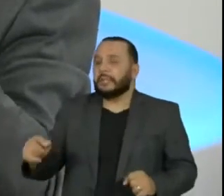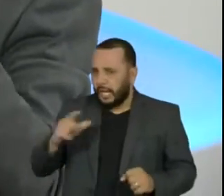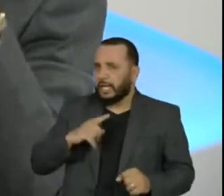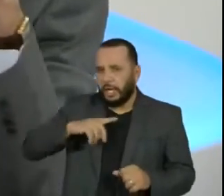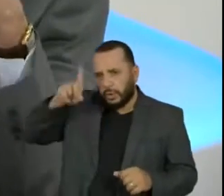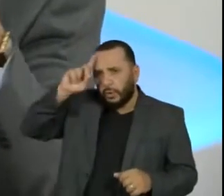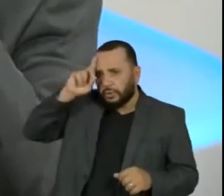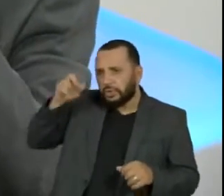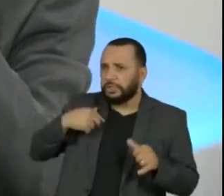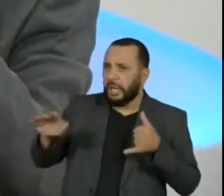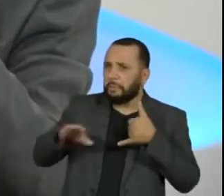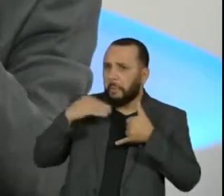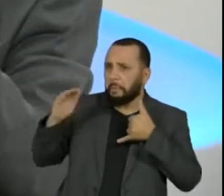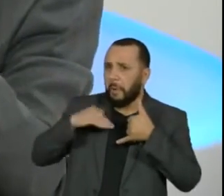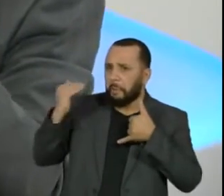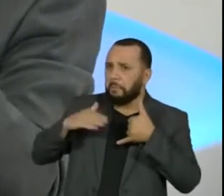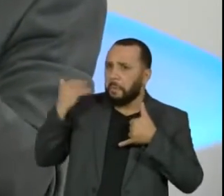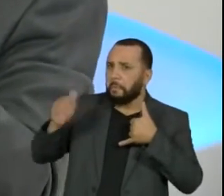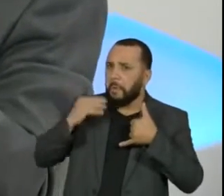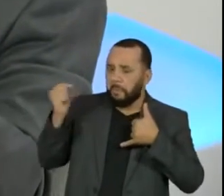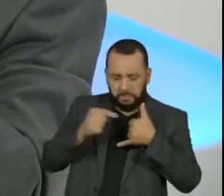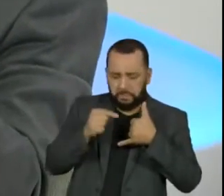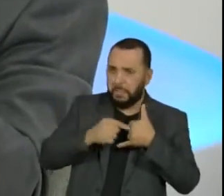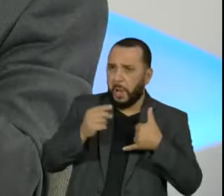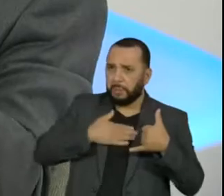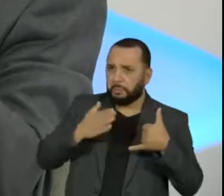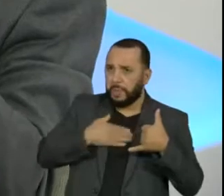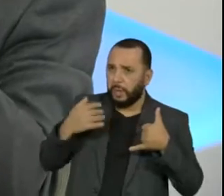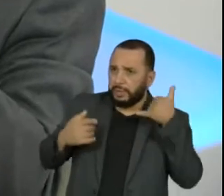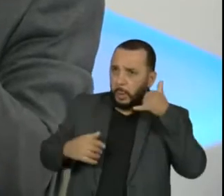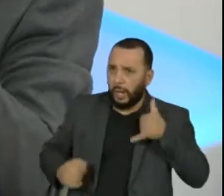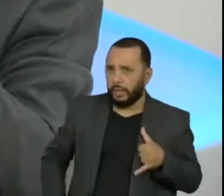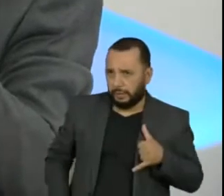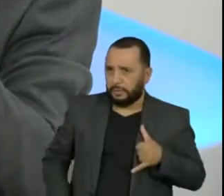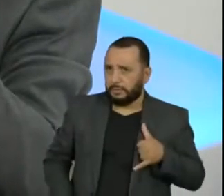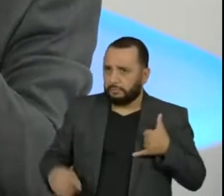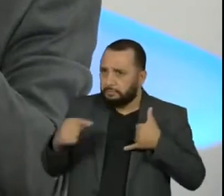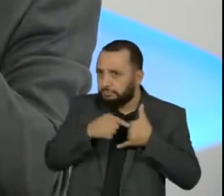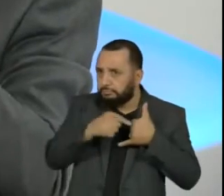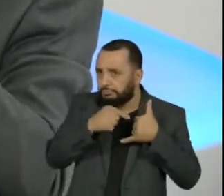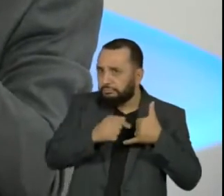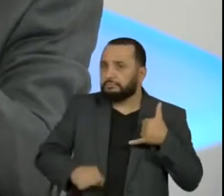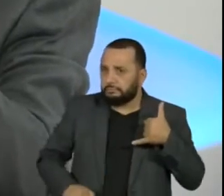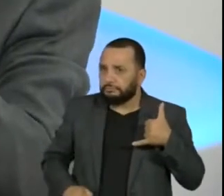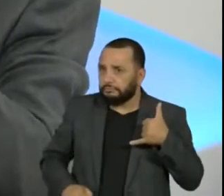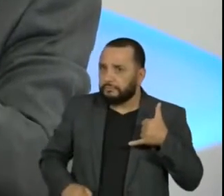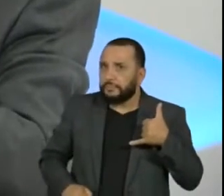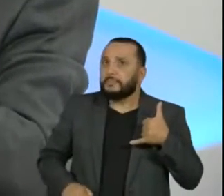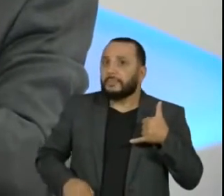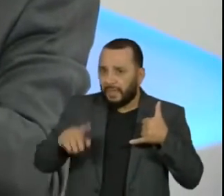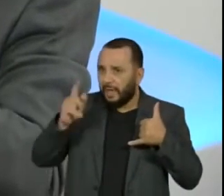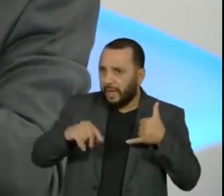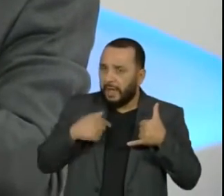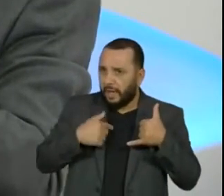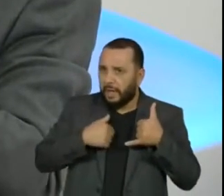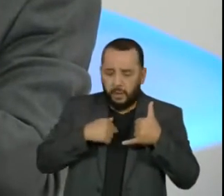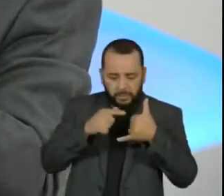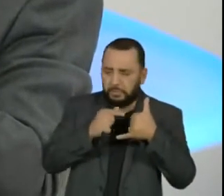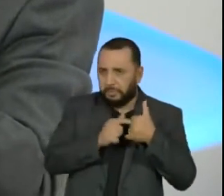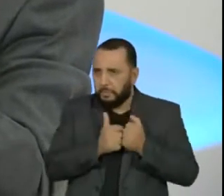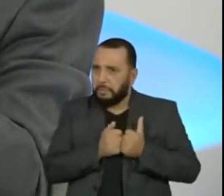celular, eu recebo diariamente, né? Porque aquilo é tratado do jeito que deve ser tratado lá em Belo